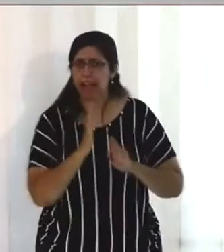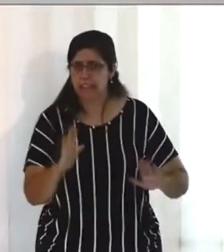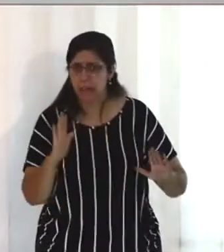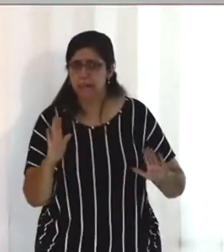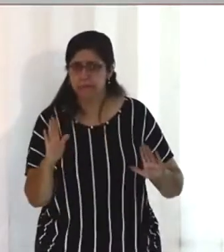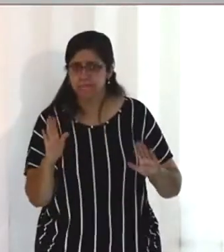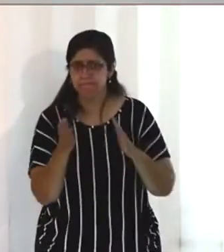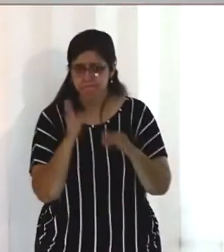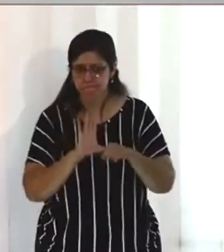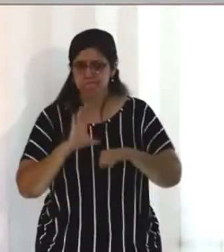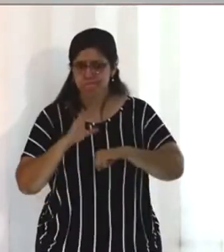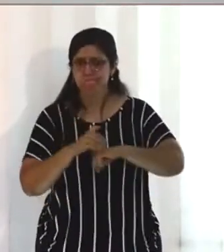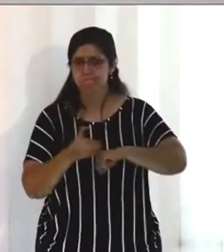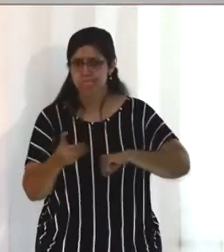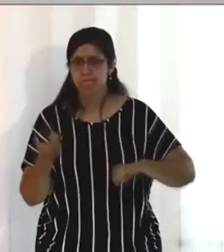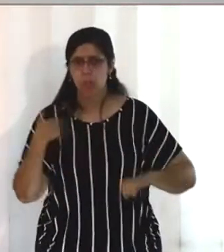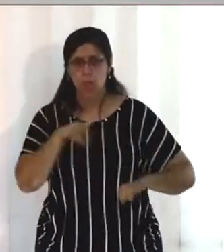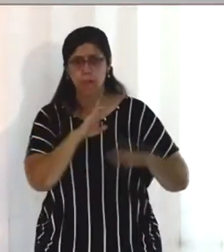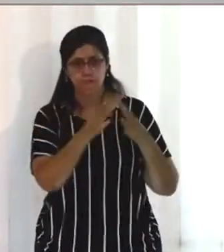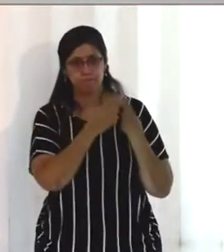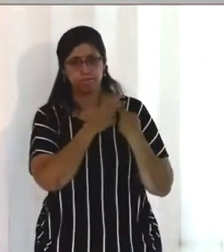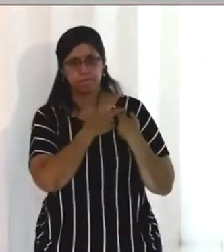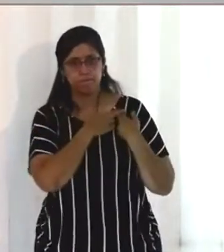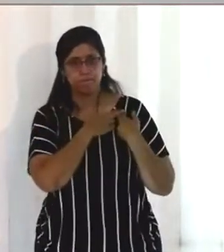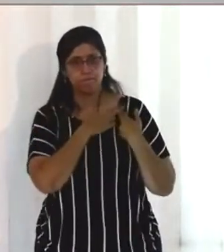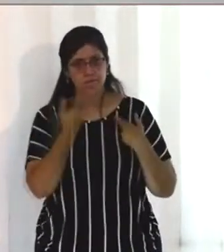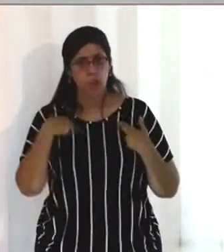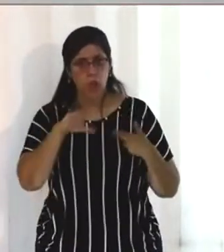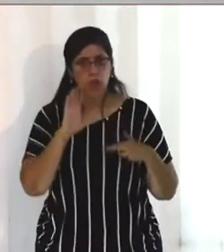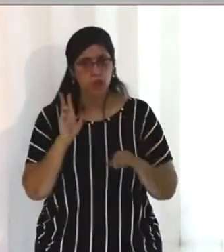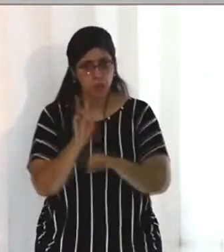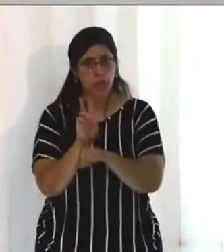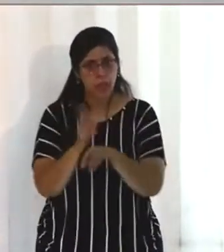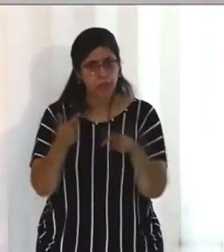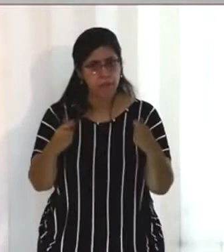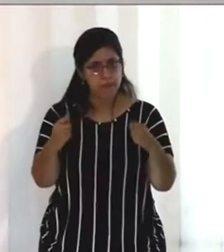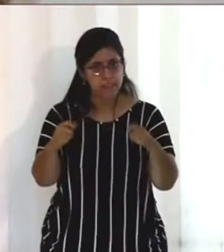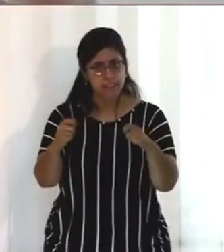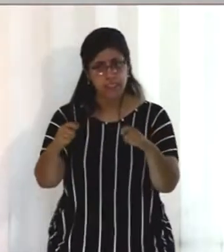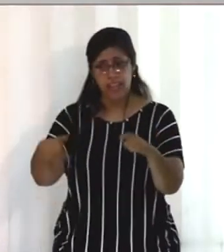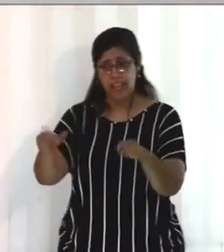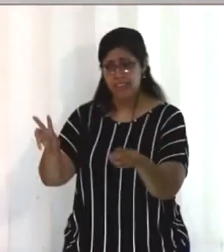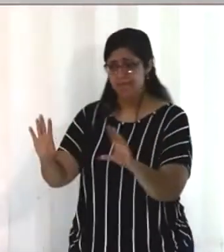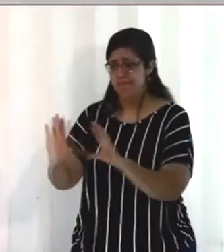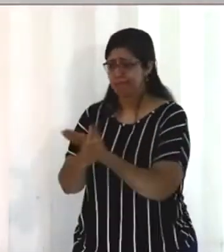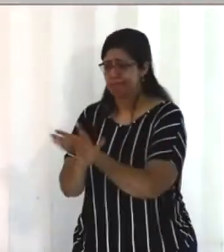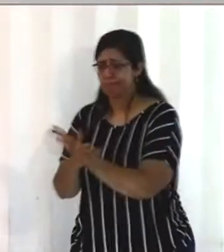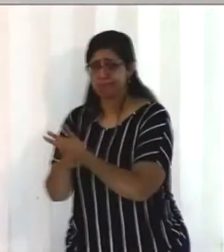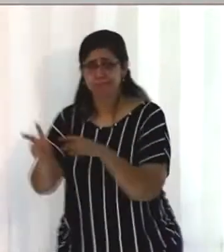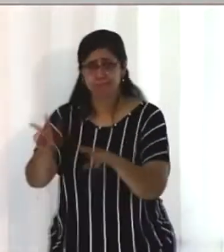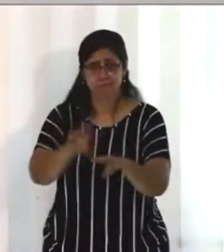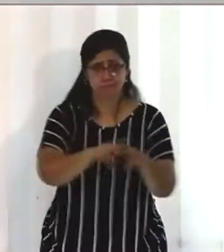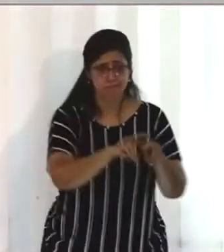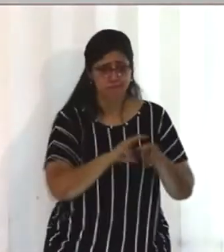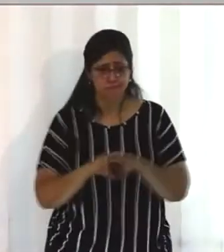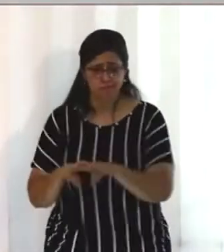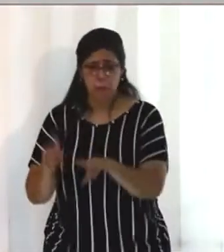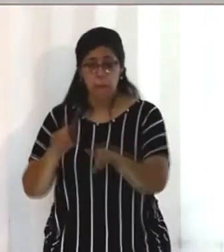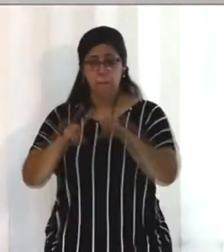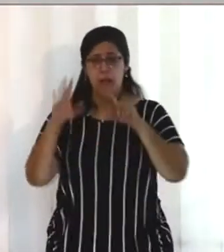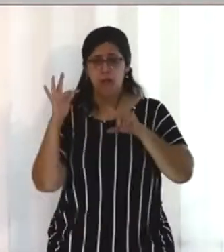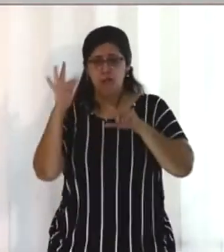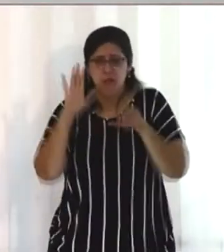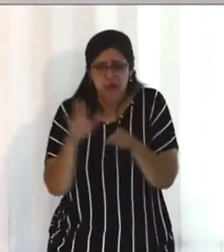da responsabilidade que temos, do cuidado que temos, mais rápido possível estes bancos possam estar repletos de membros